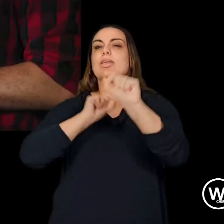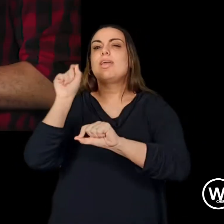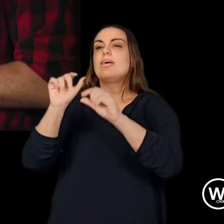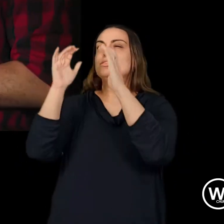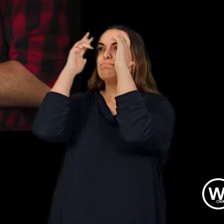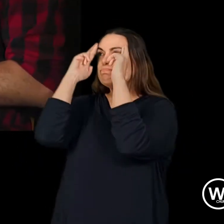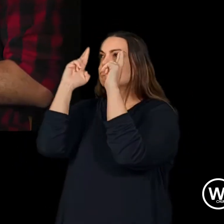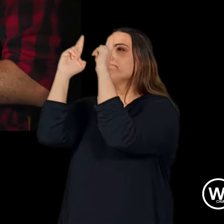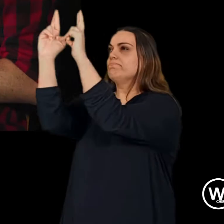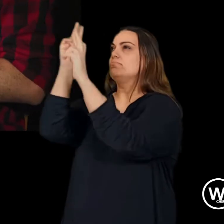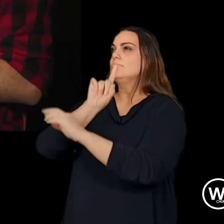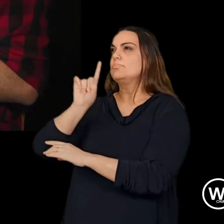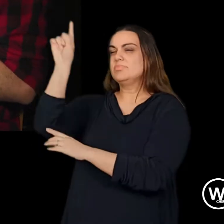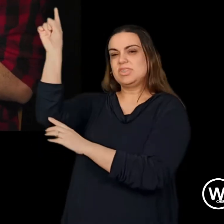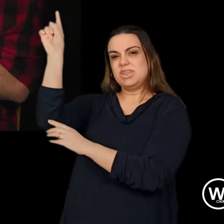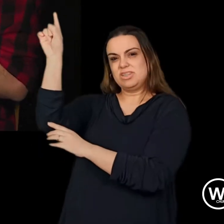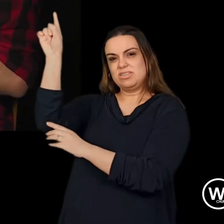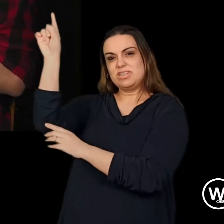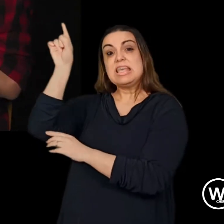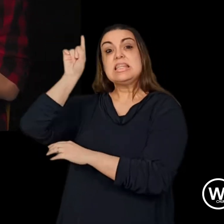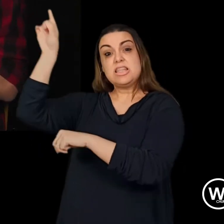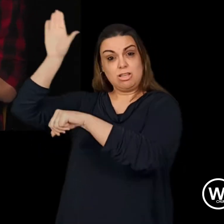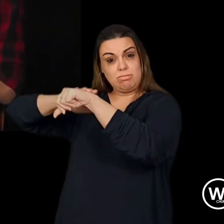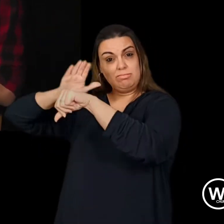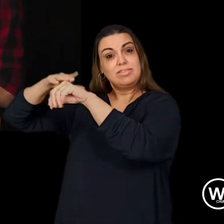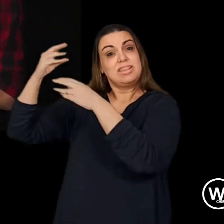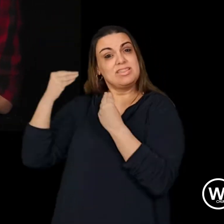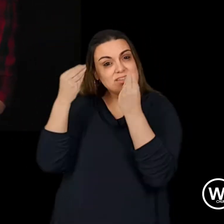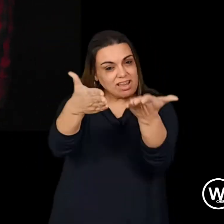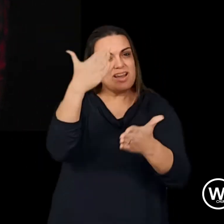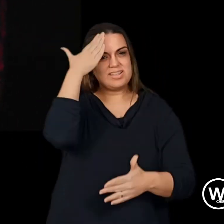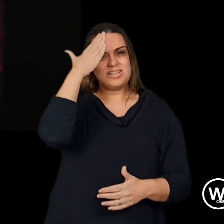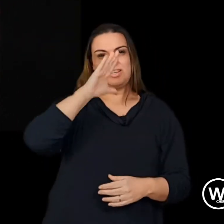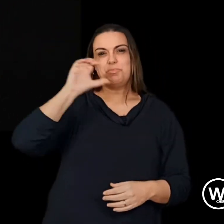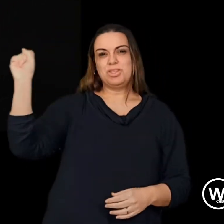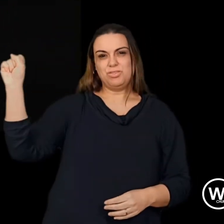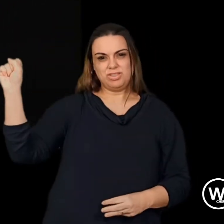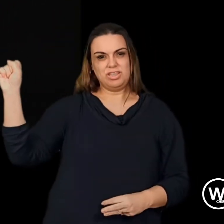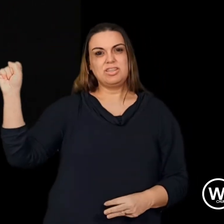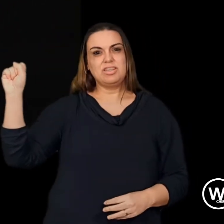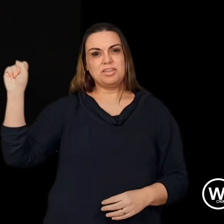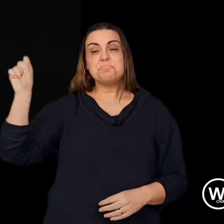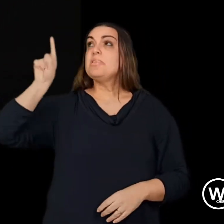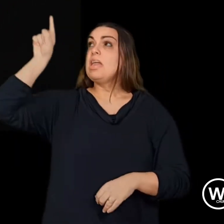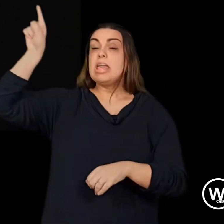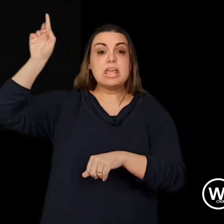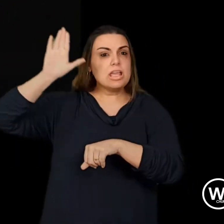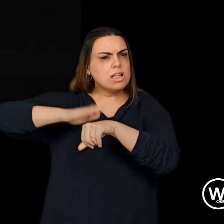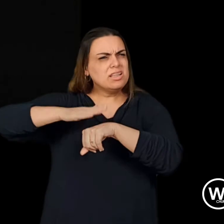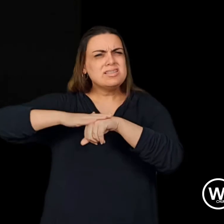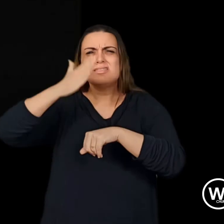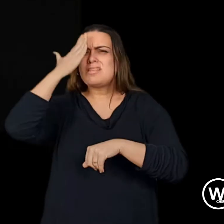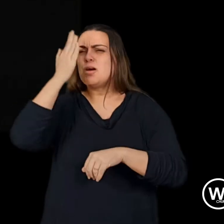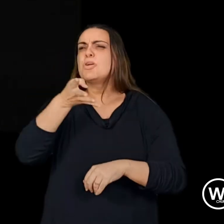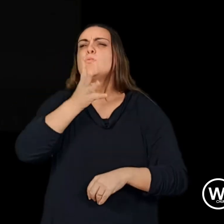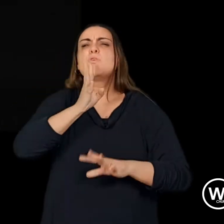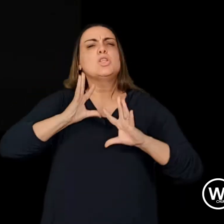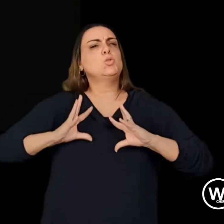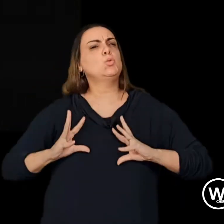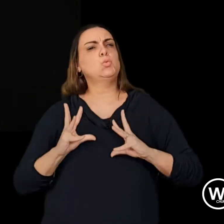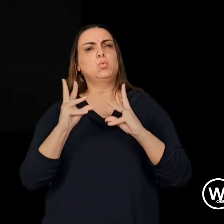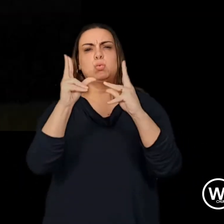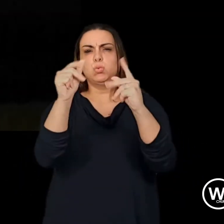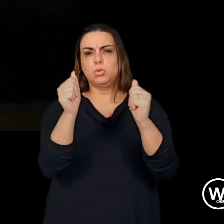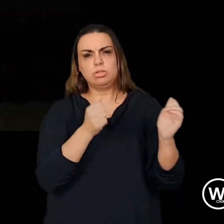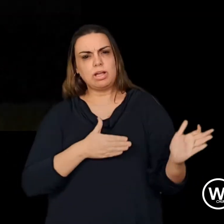Deus. Pois o Senhor é quem dá sabedoria. De sua boca procede o conhecimento e o